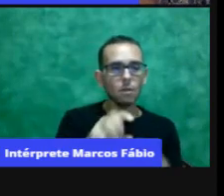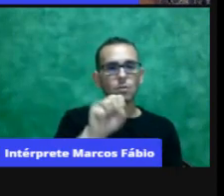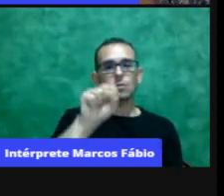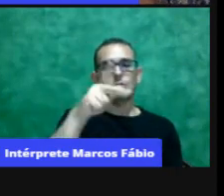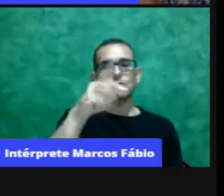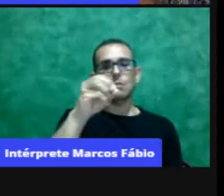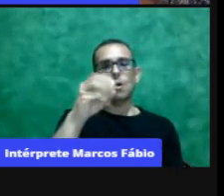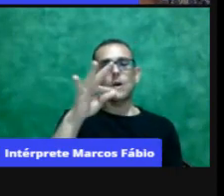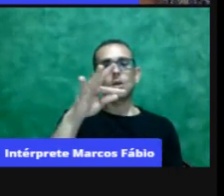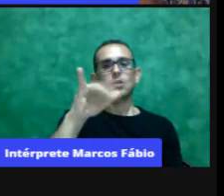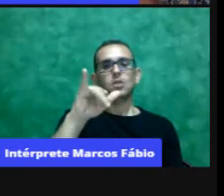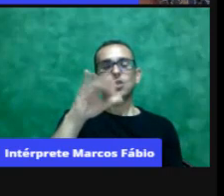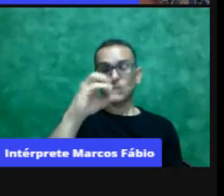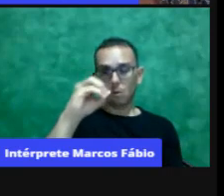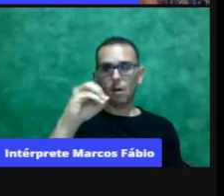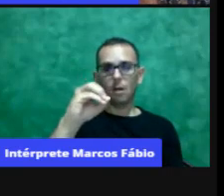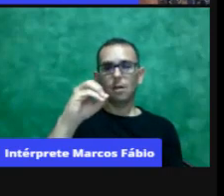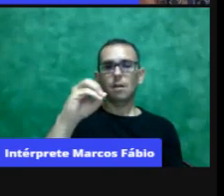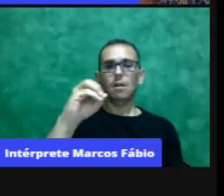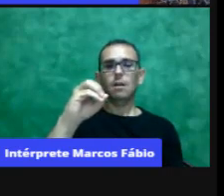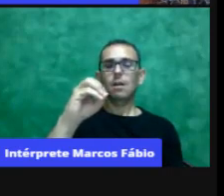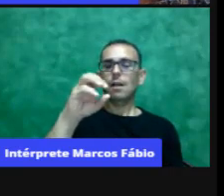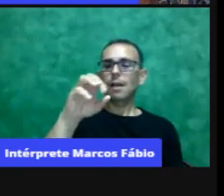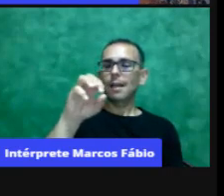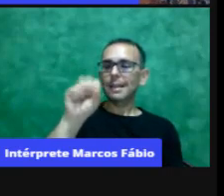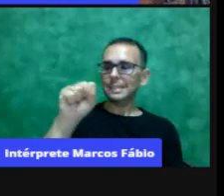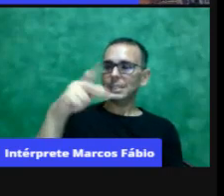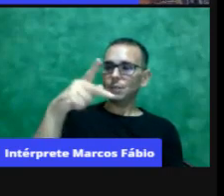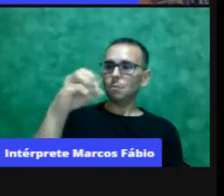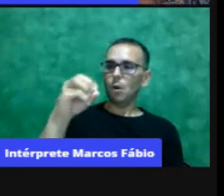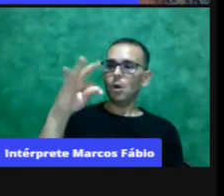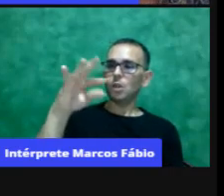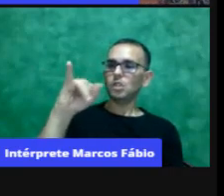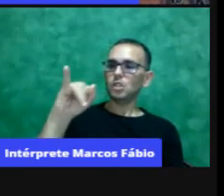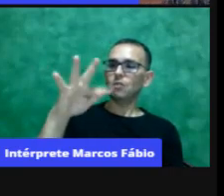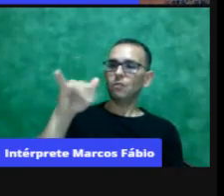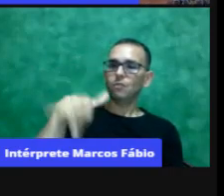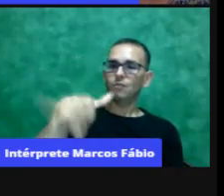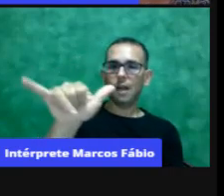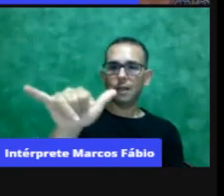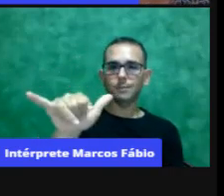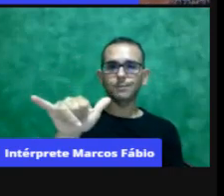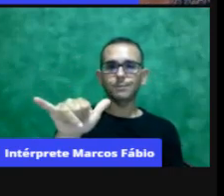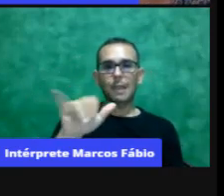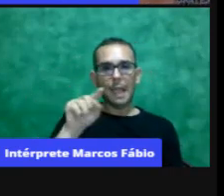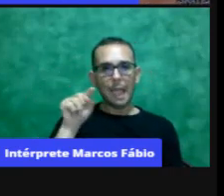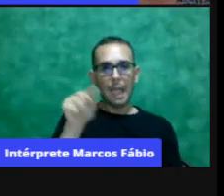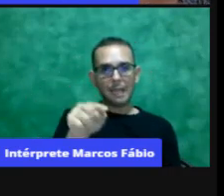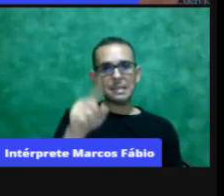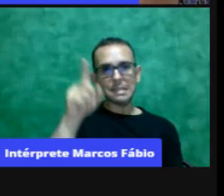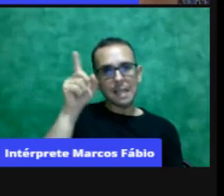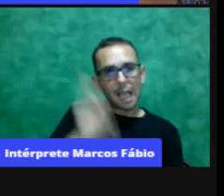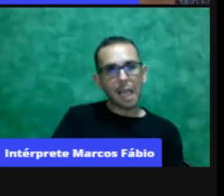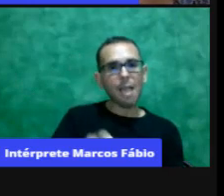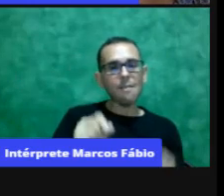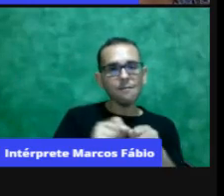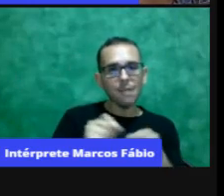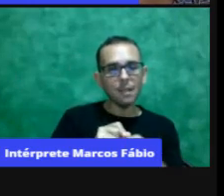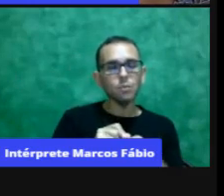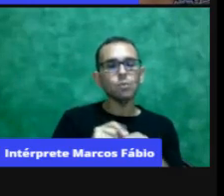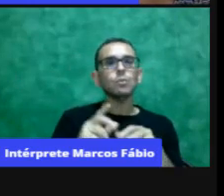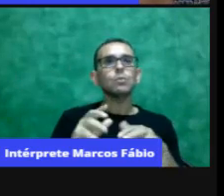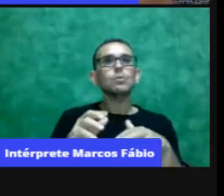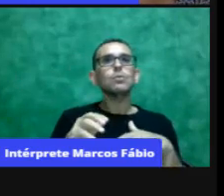tem também o site, é o IC. Ele é muito interessante porque ele foi feito a partir de